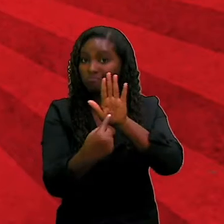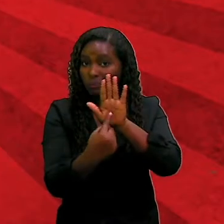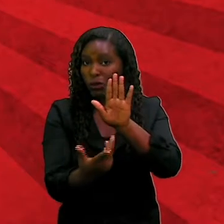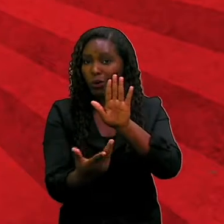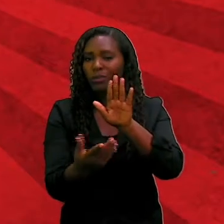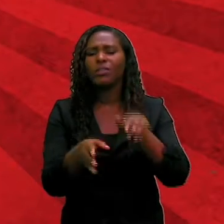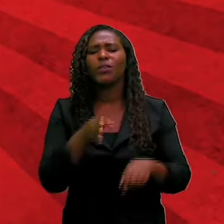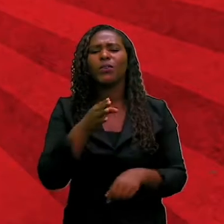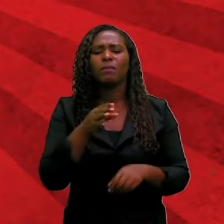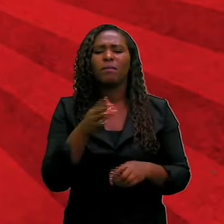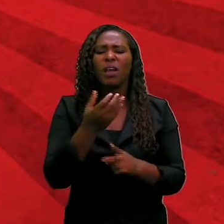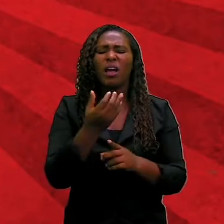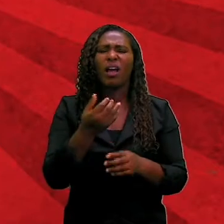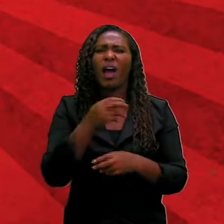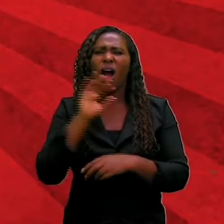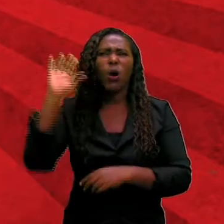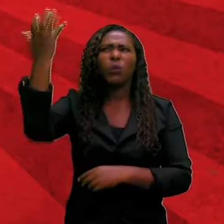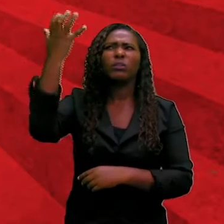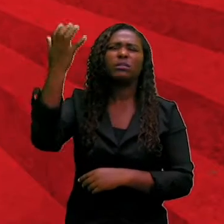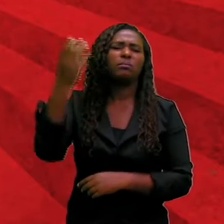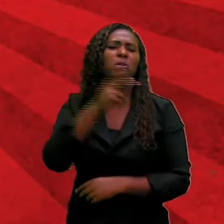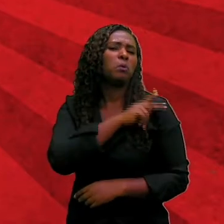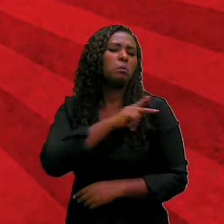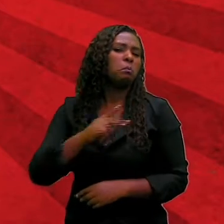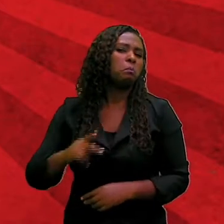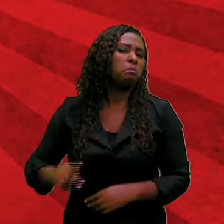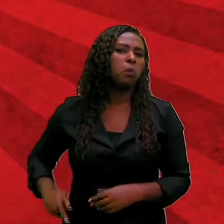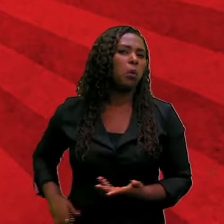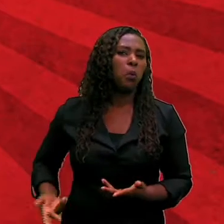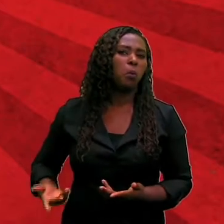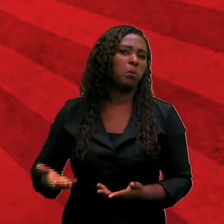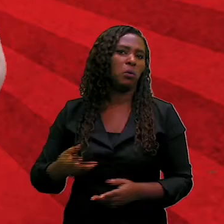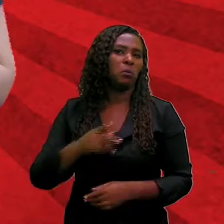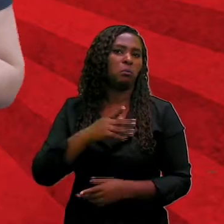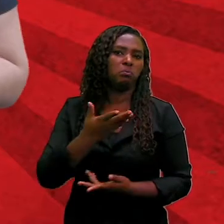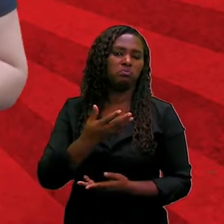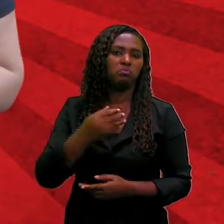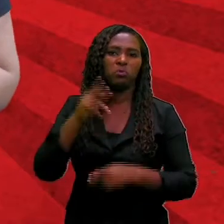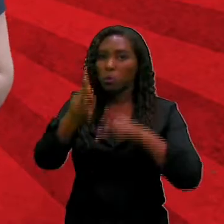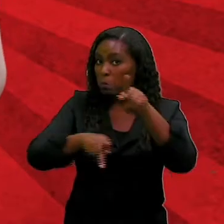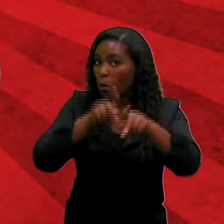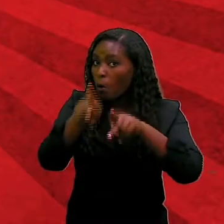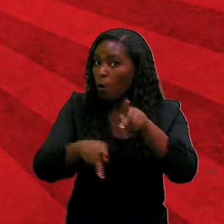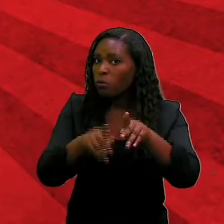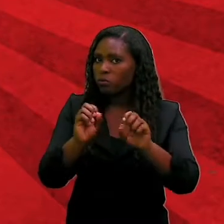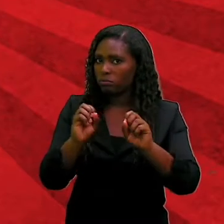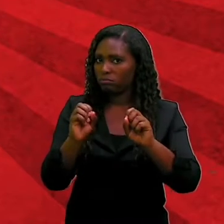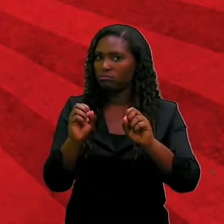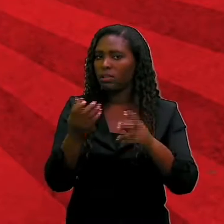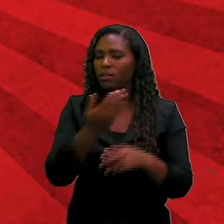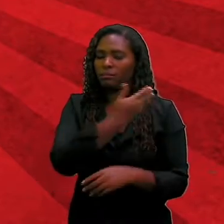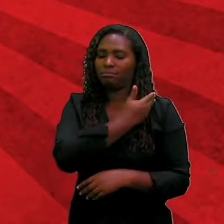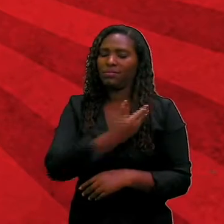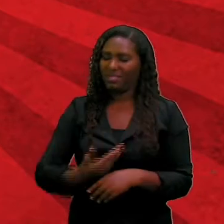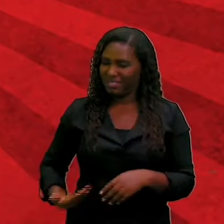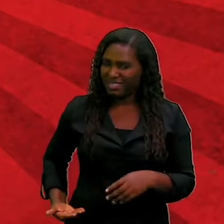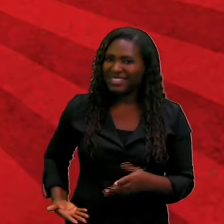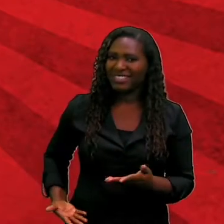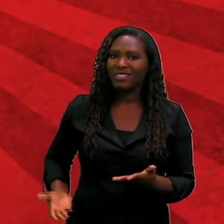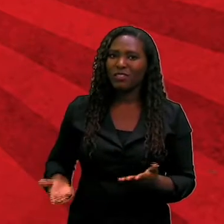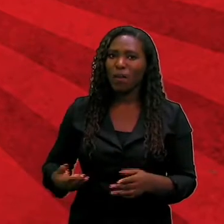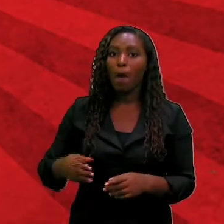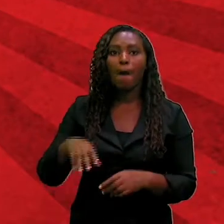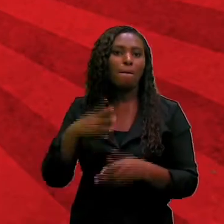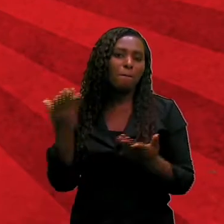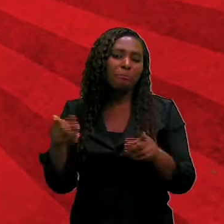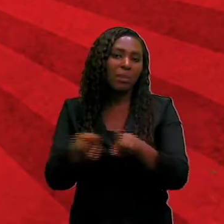público, utilizando sempre o humor. E as charges, elas são tão importantes hoje, né, que elas